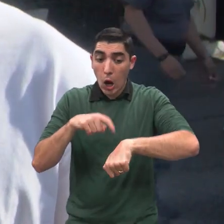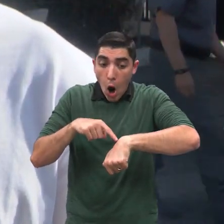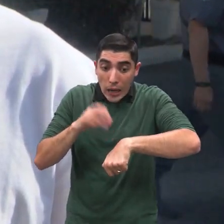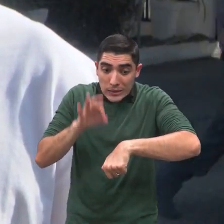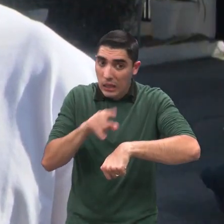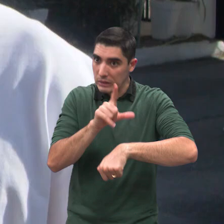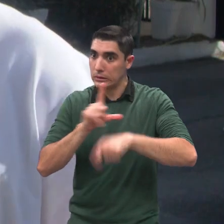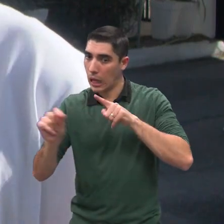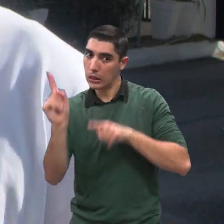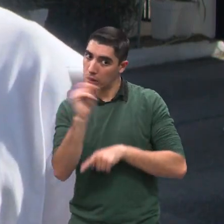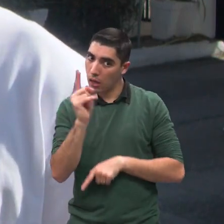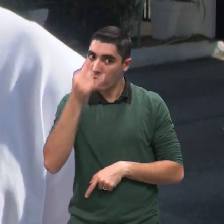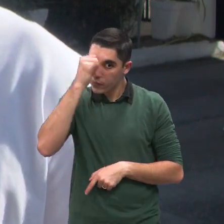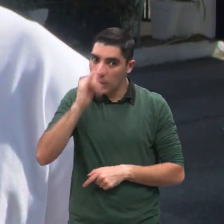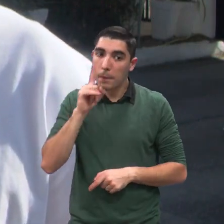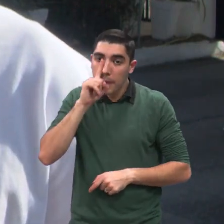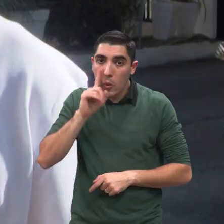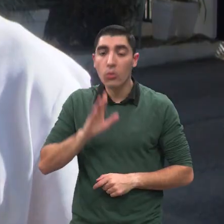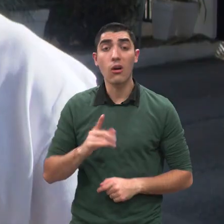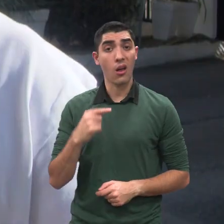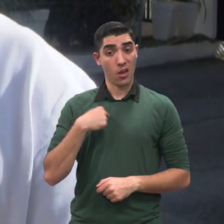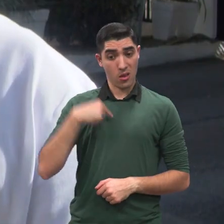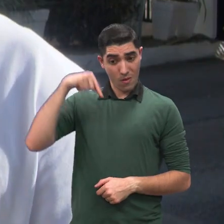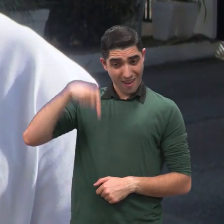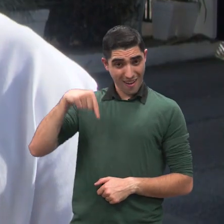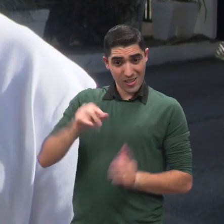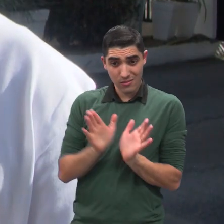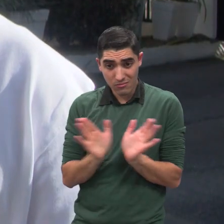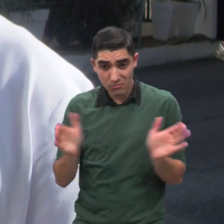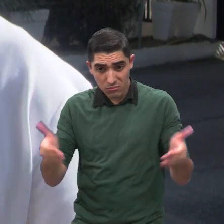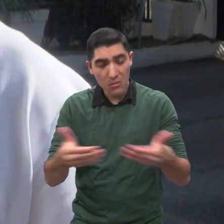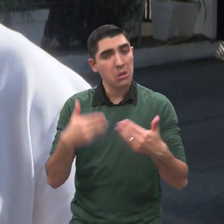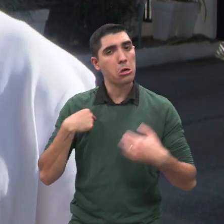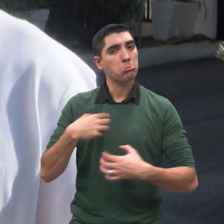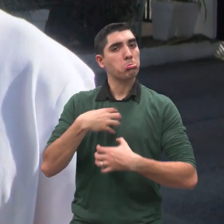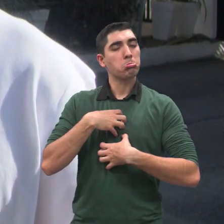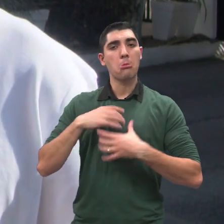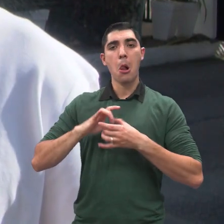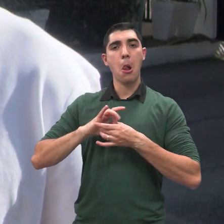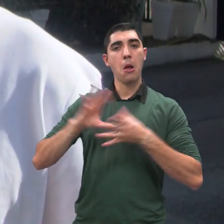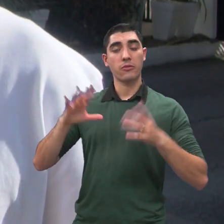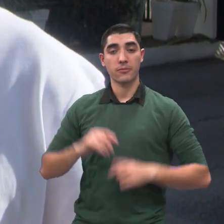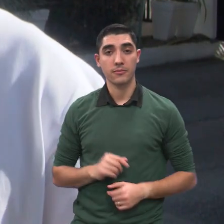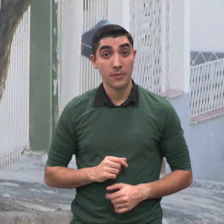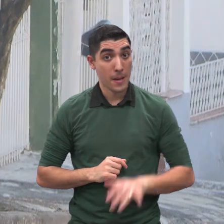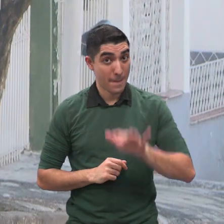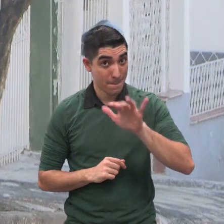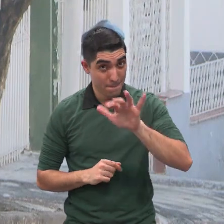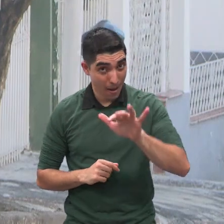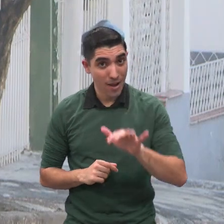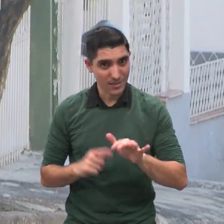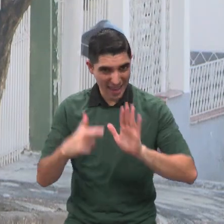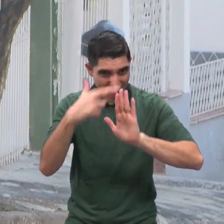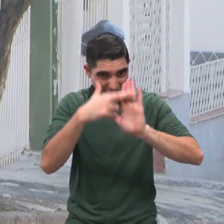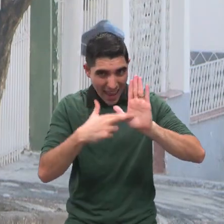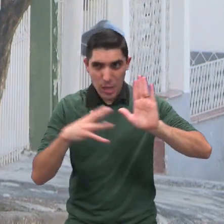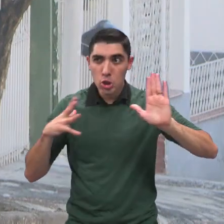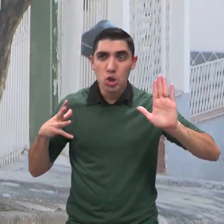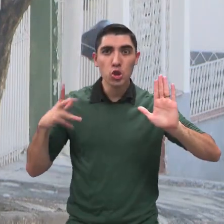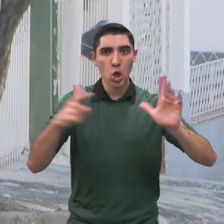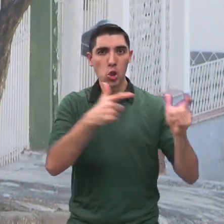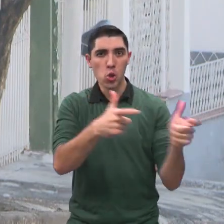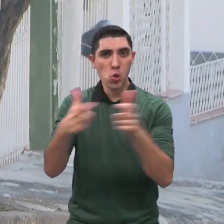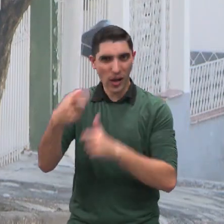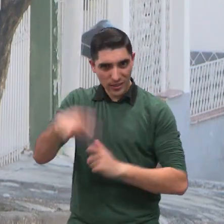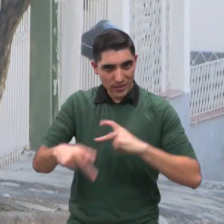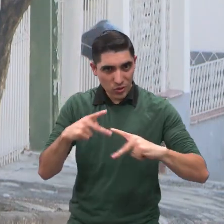horário. Então, eu cresci um pouco com esse receio. Enquanto eu estou aqui dentro do condomínio, eu consigo ter essa um pouco maior liberdade. Mas essa não é a